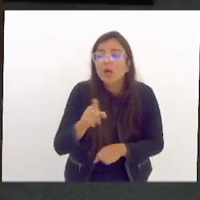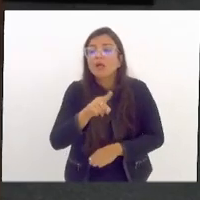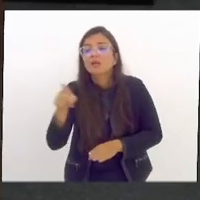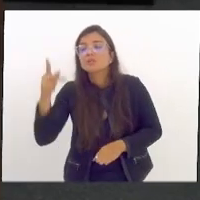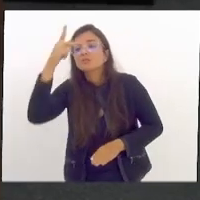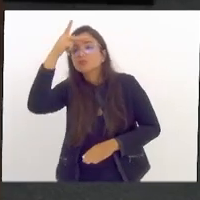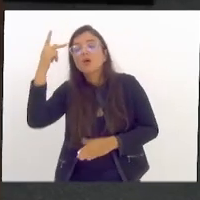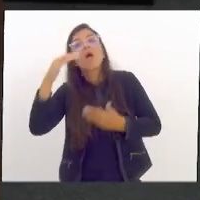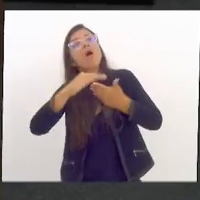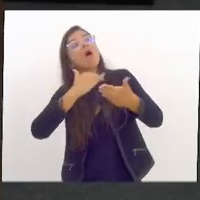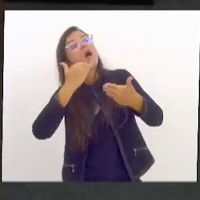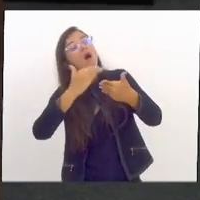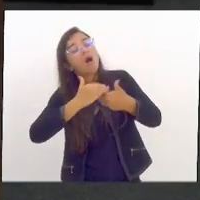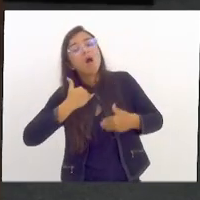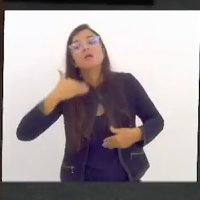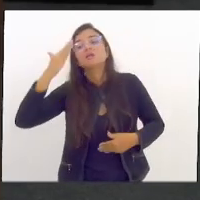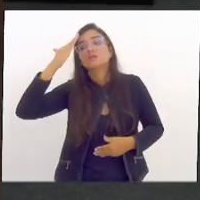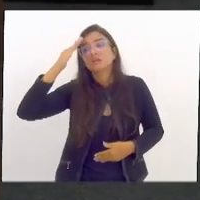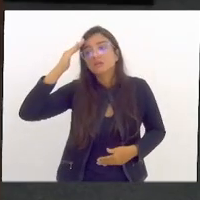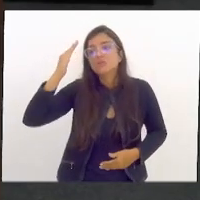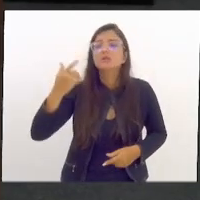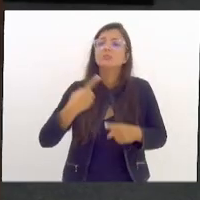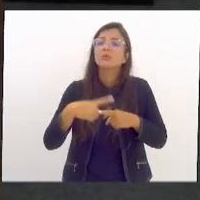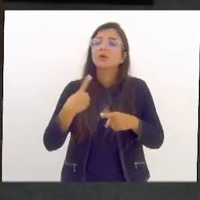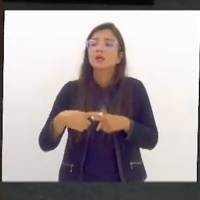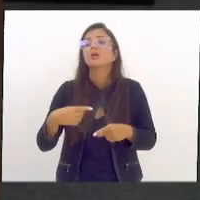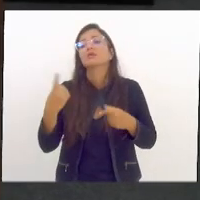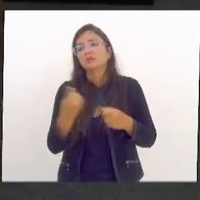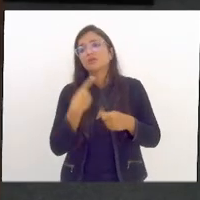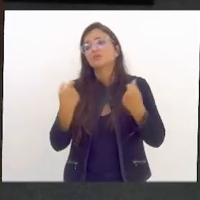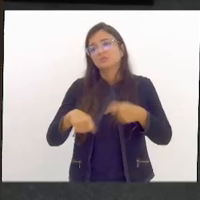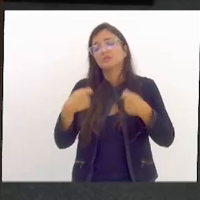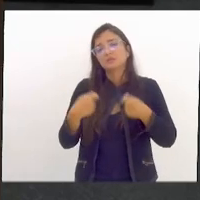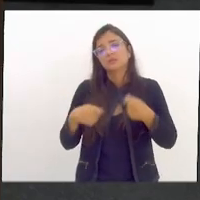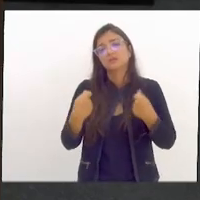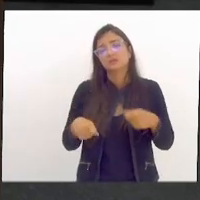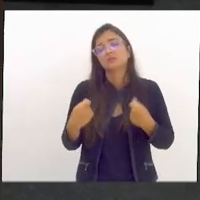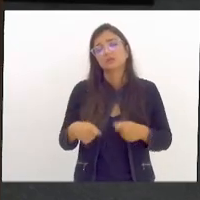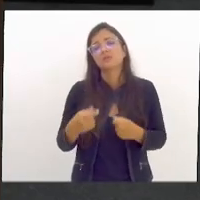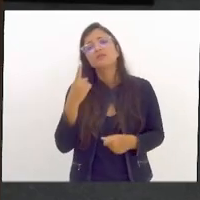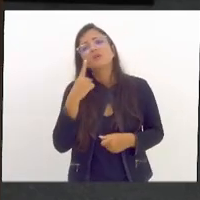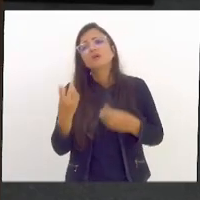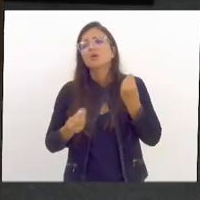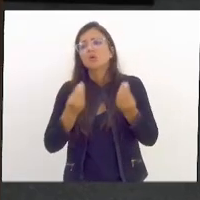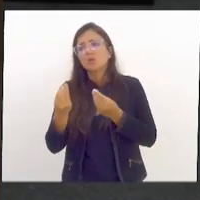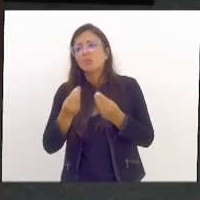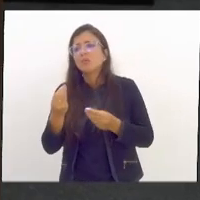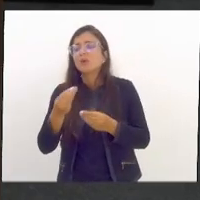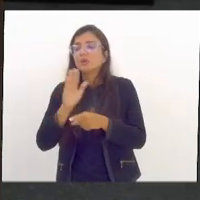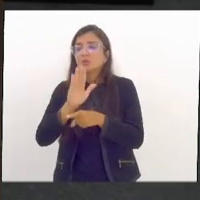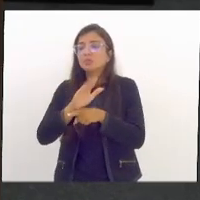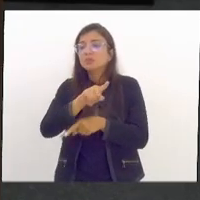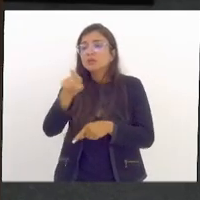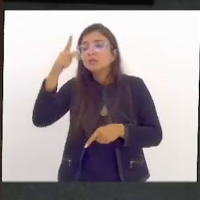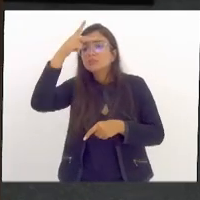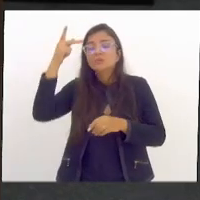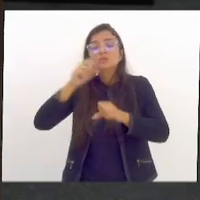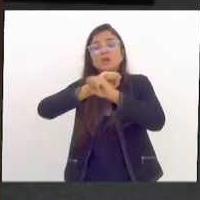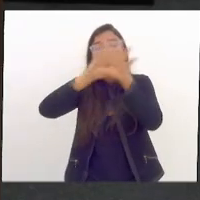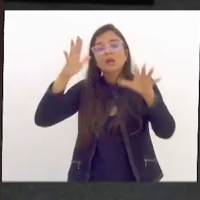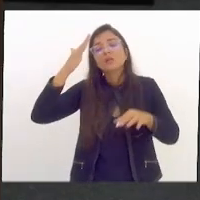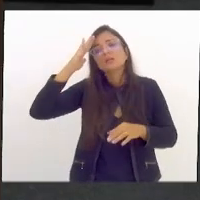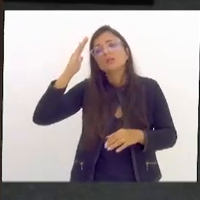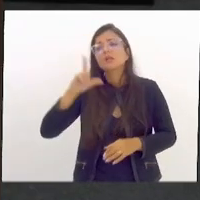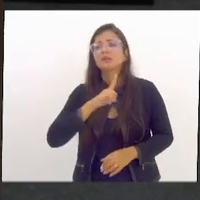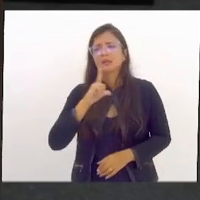de abordagem direta, né, a gente questiona como que isso pode ser feito. Tem muitos policiais